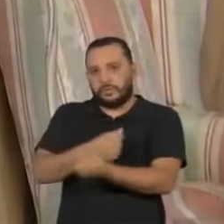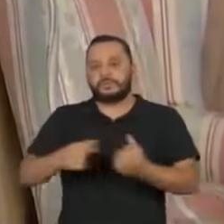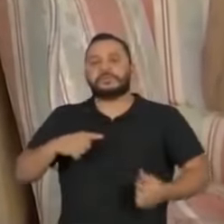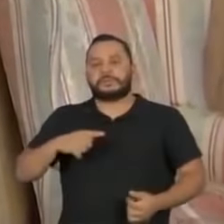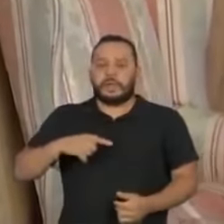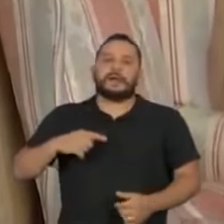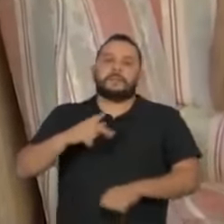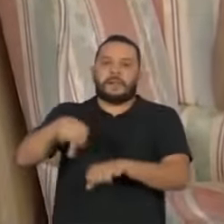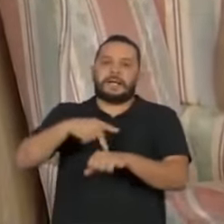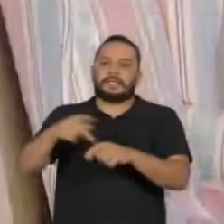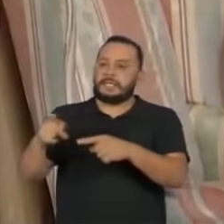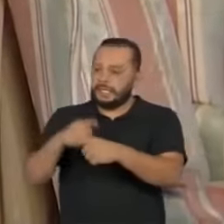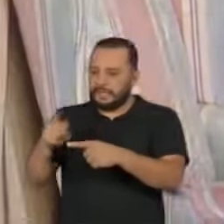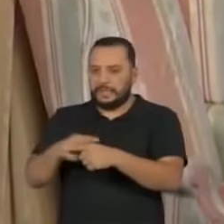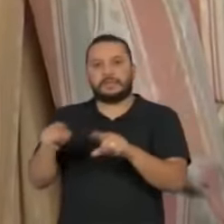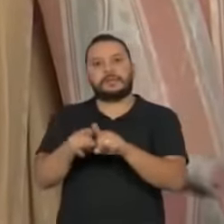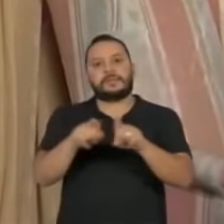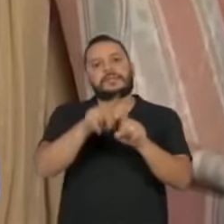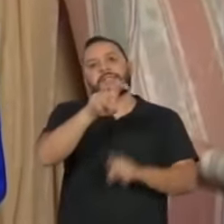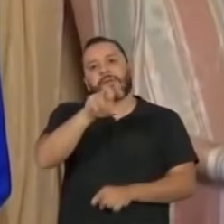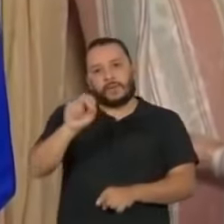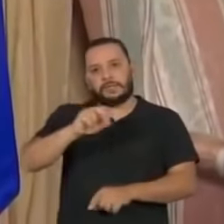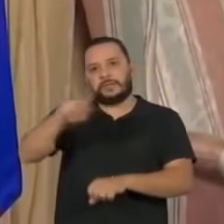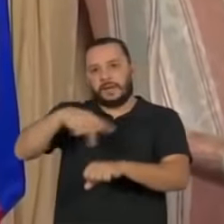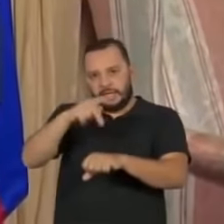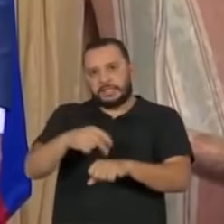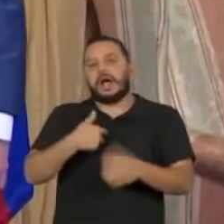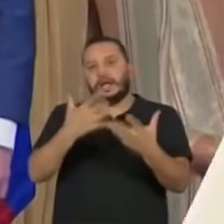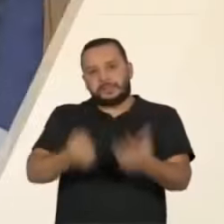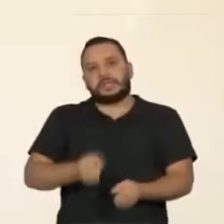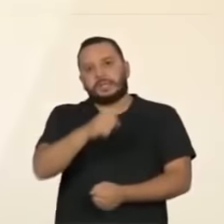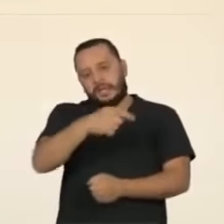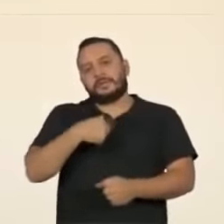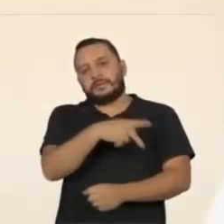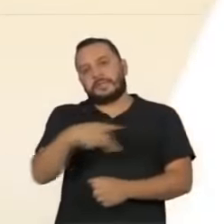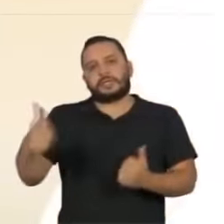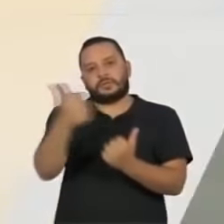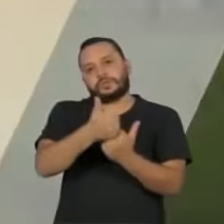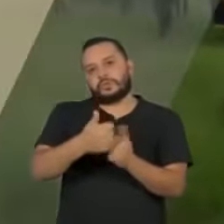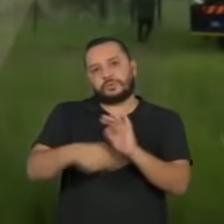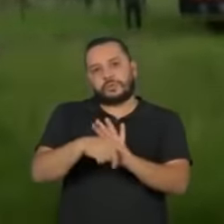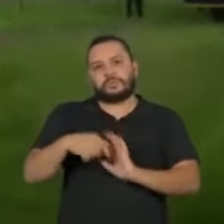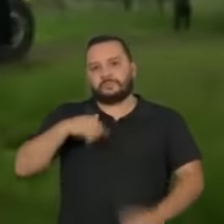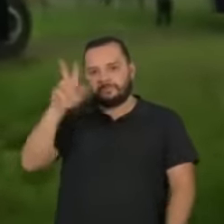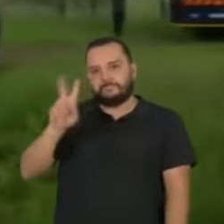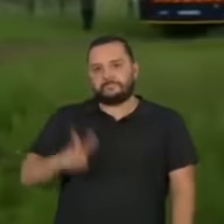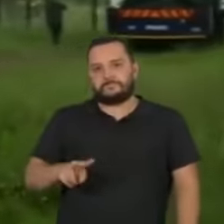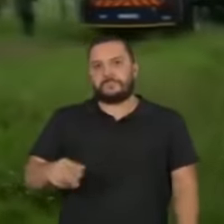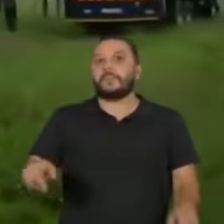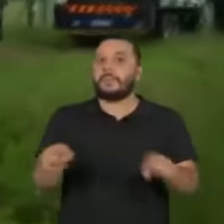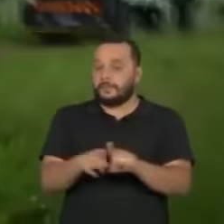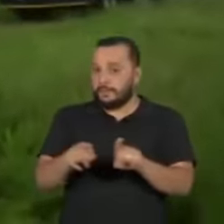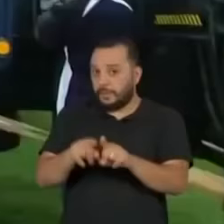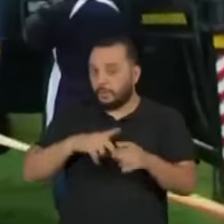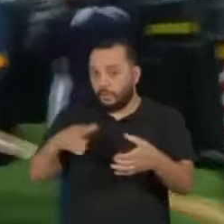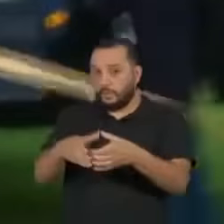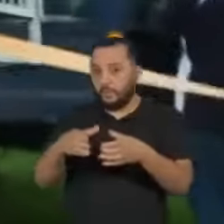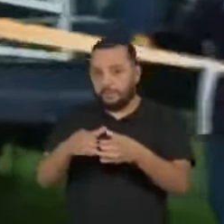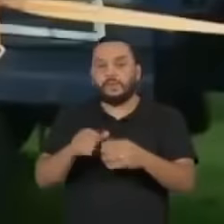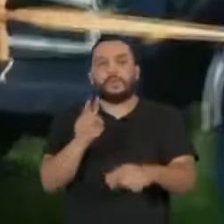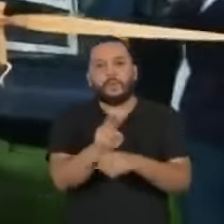outros 50 países como presidente interino da Venezuela. Uma equipe de defensores de